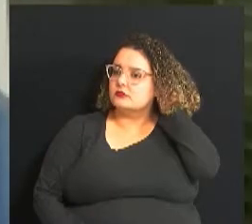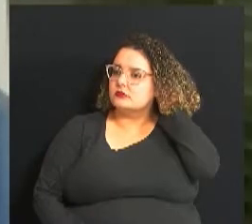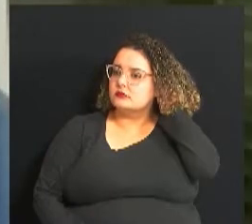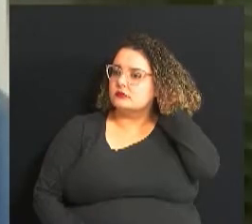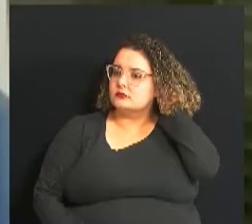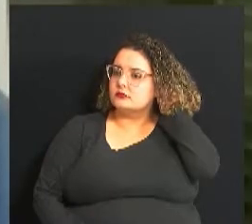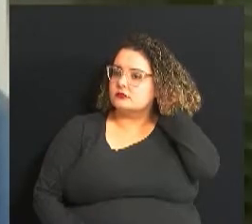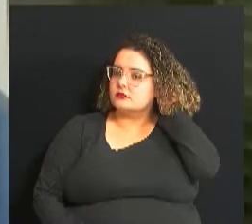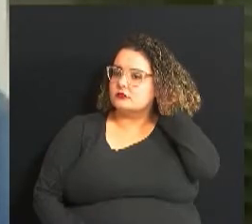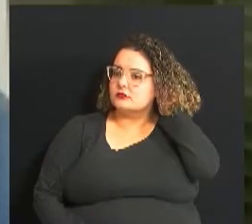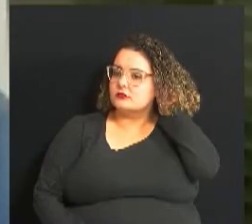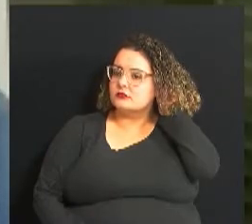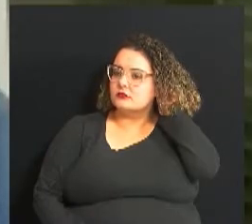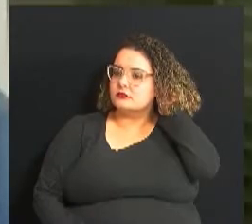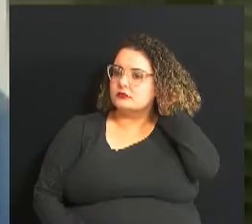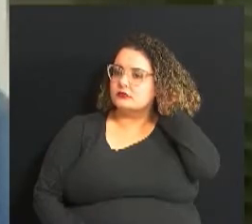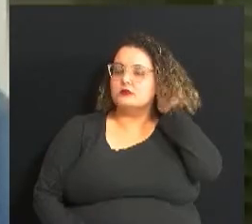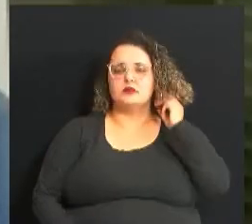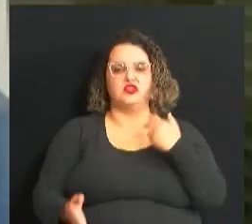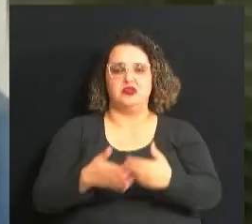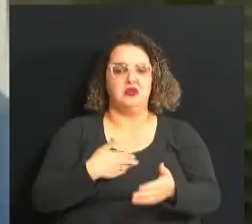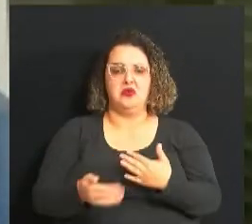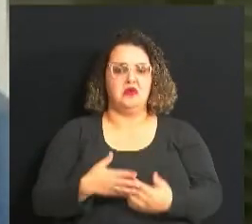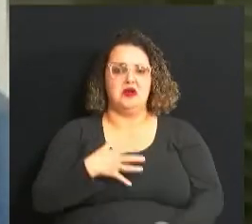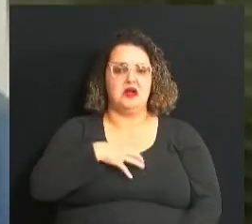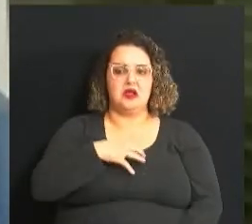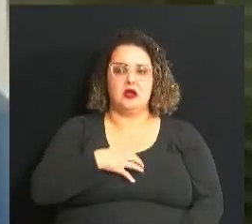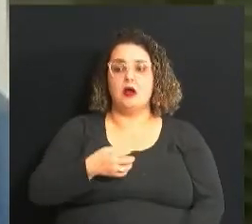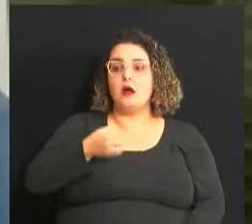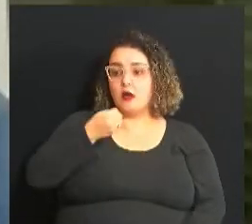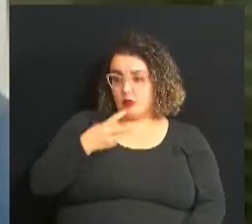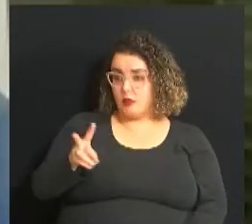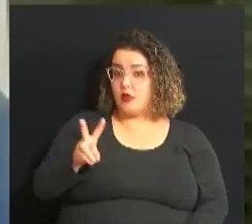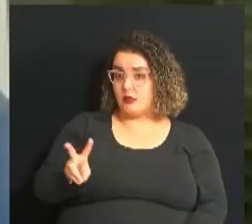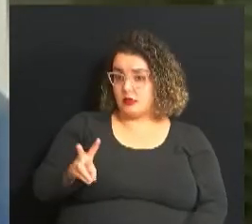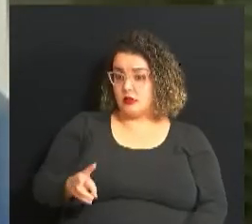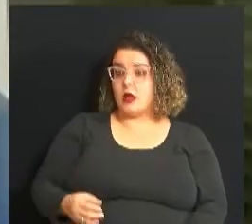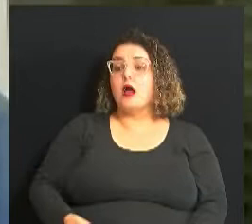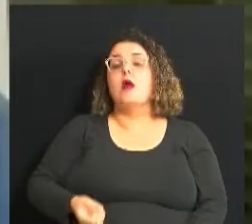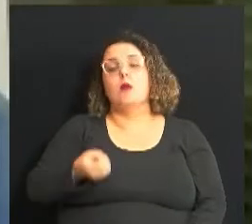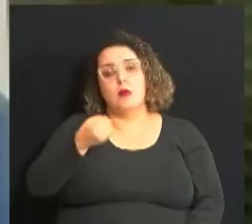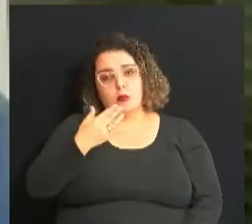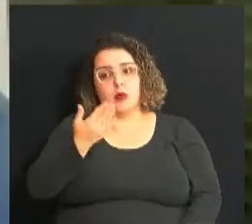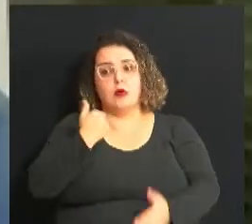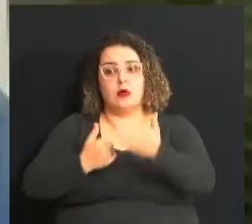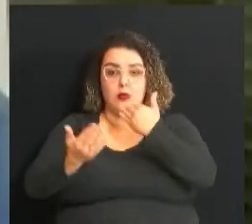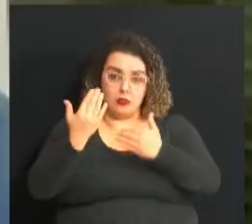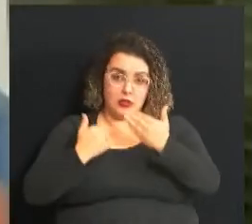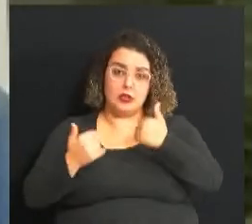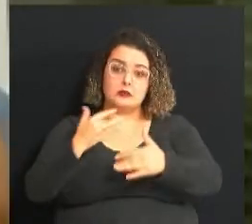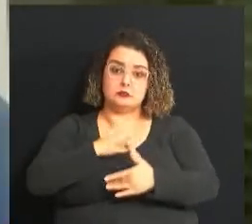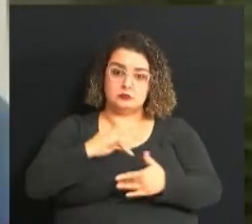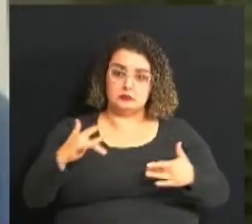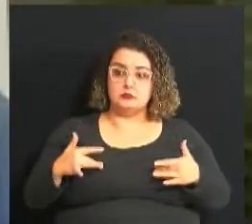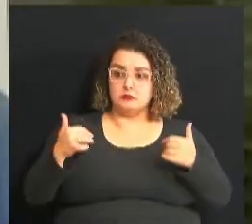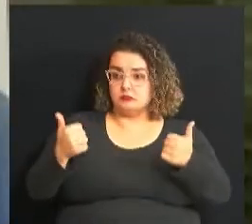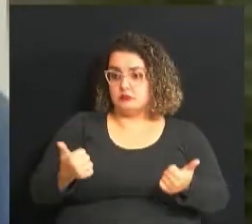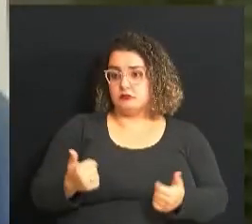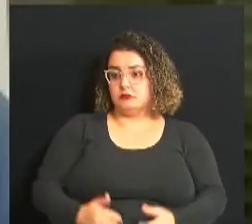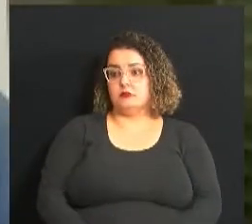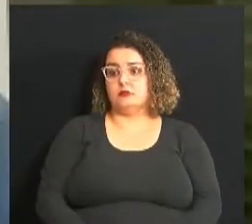prescritas indiscriminadamente. Eu acho que a boa vitamina é a boa alimentação. Devido que se alimenta, a gente